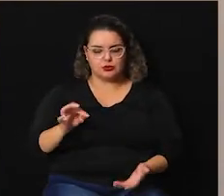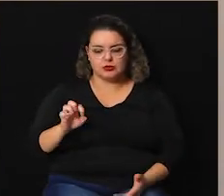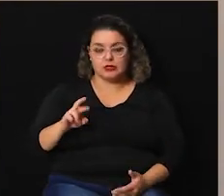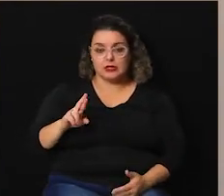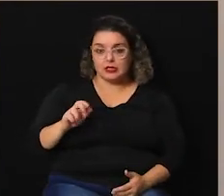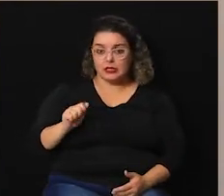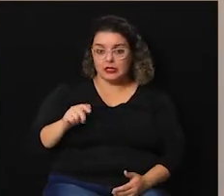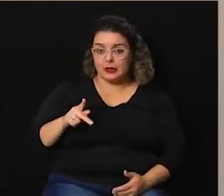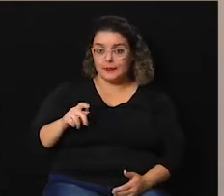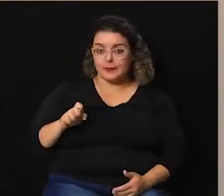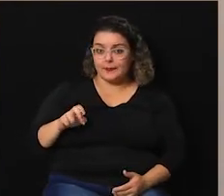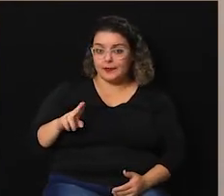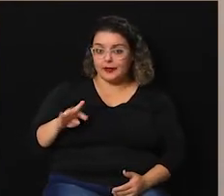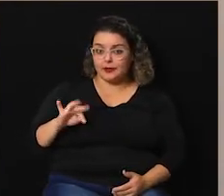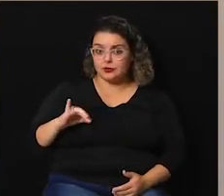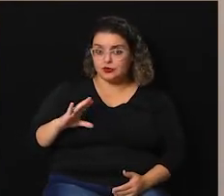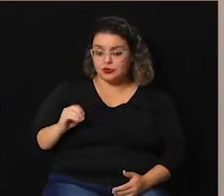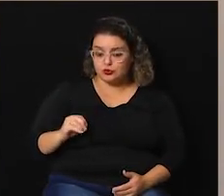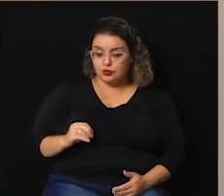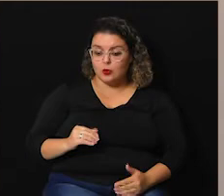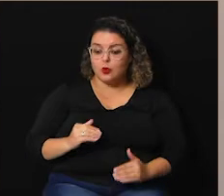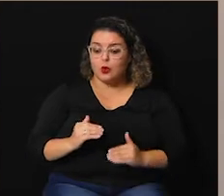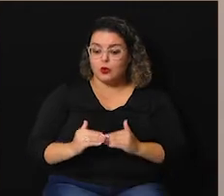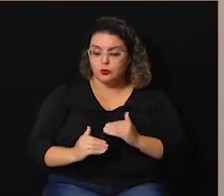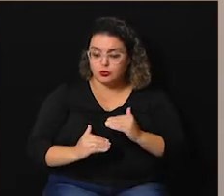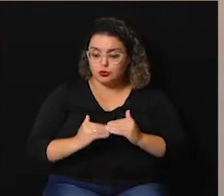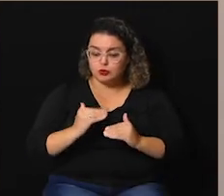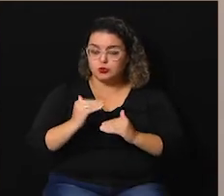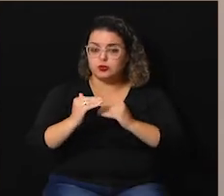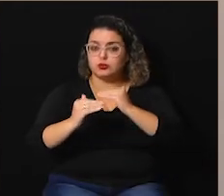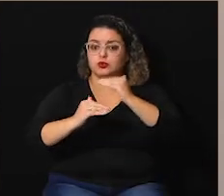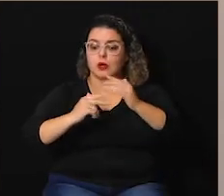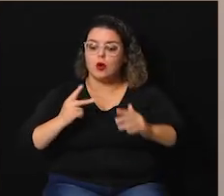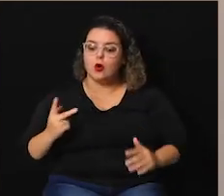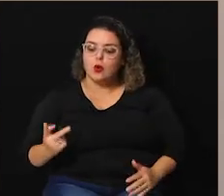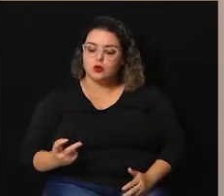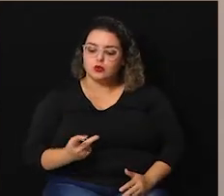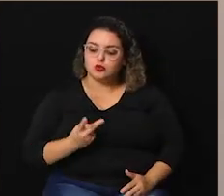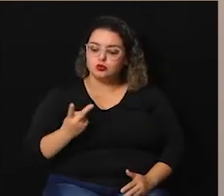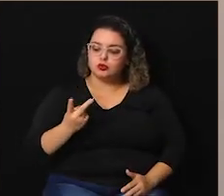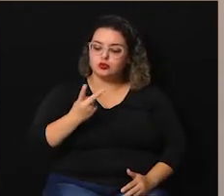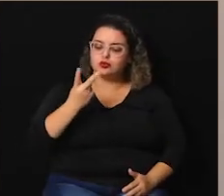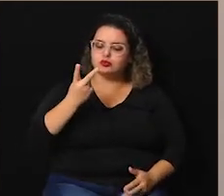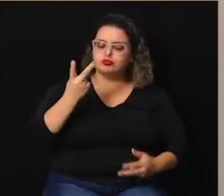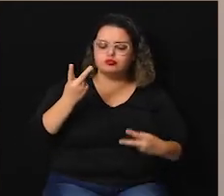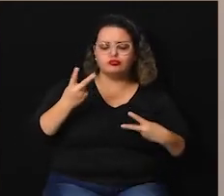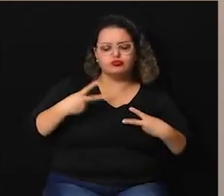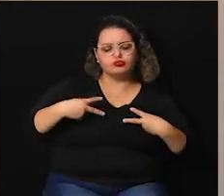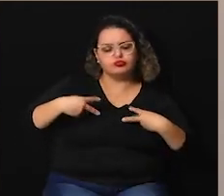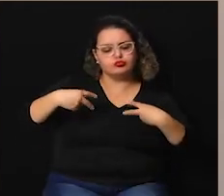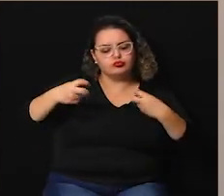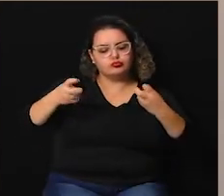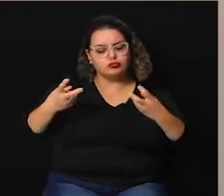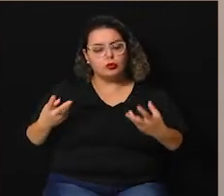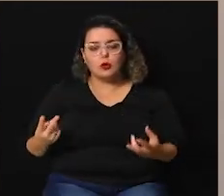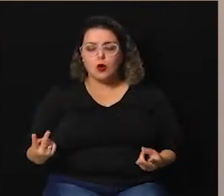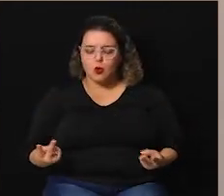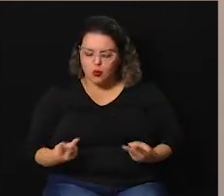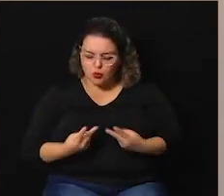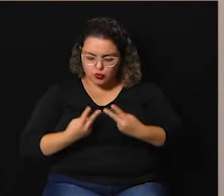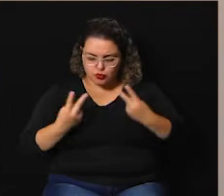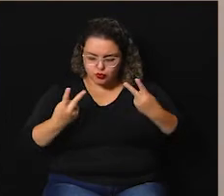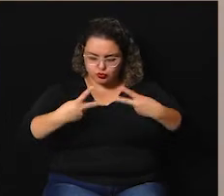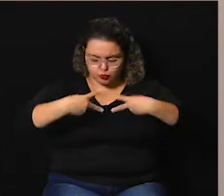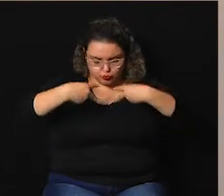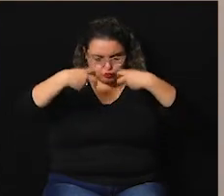é trabalhar a constituição do valor, da percepção do valor da sua autoestima, do valor do